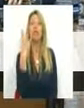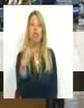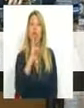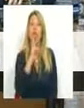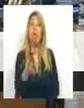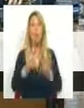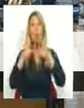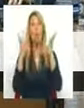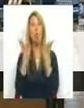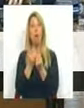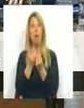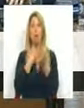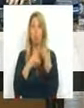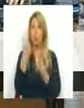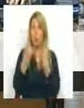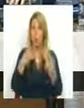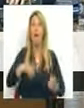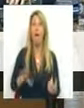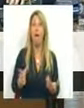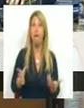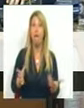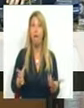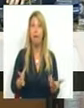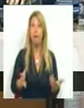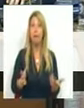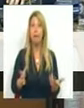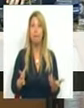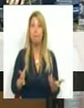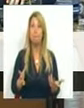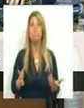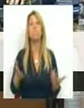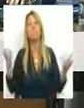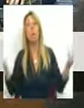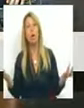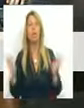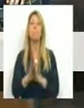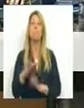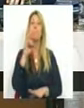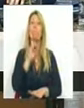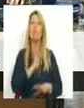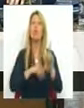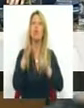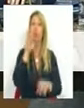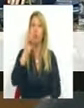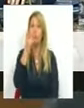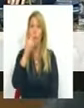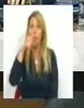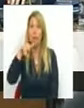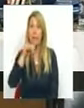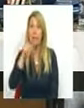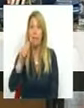resposta global. Pergunto se alguém quer utilizar essa possibilidade. Ora bem, Sr. Deputado Hortêncio Martins quer?